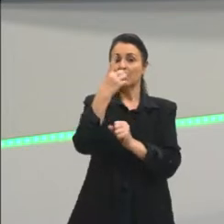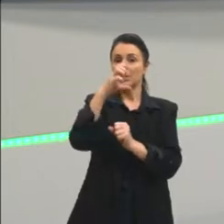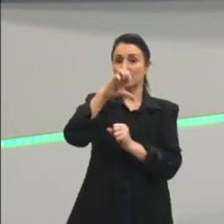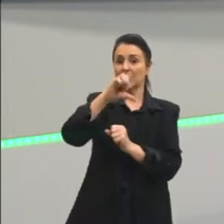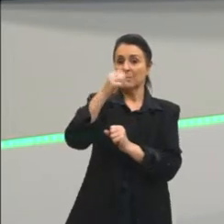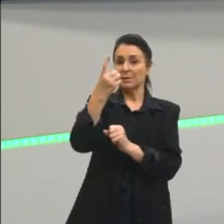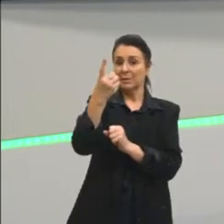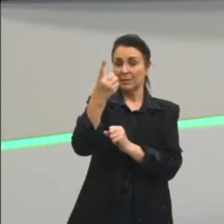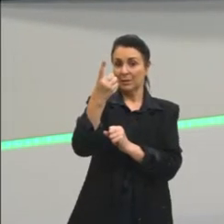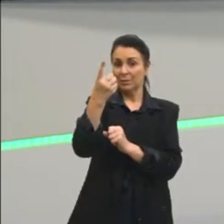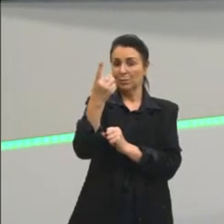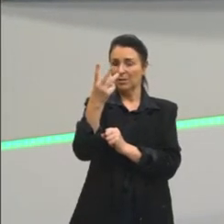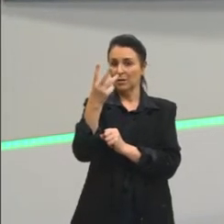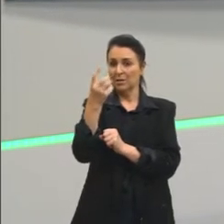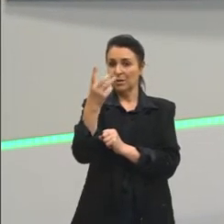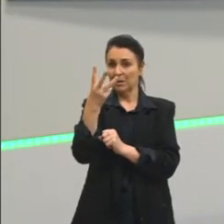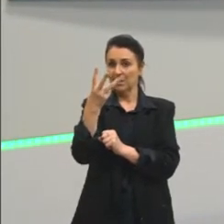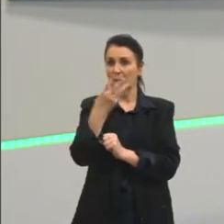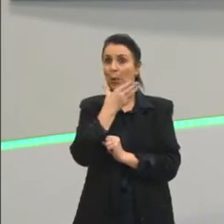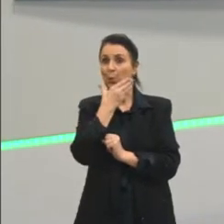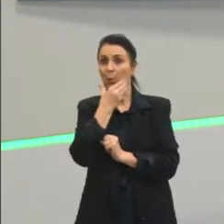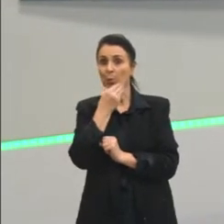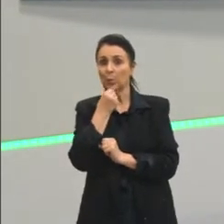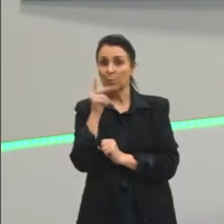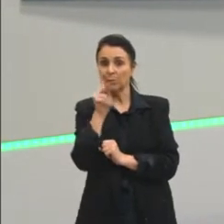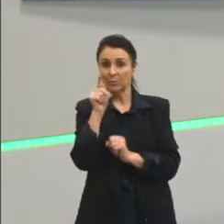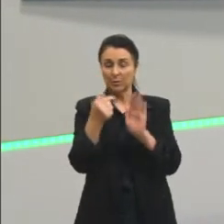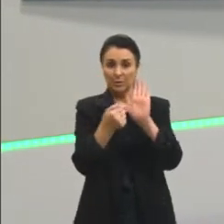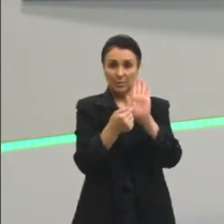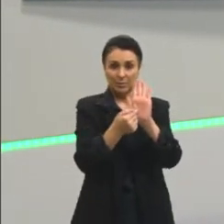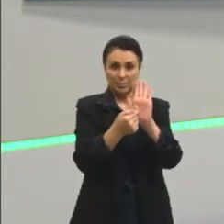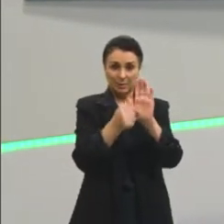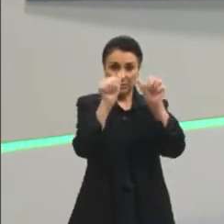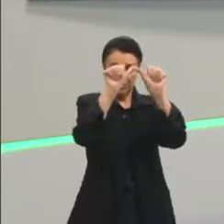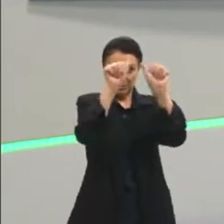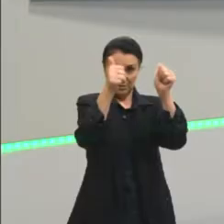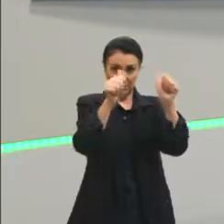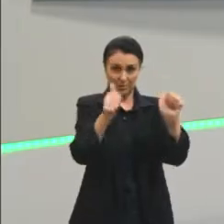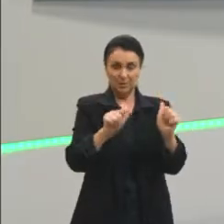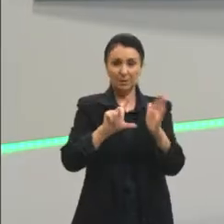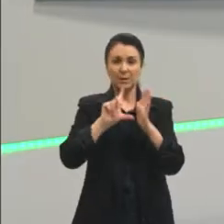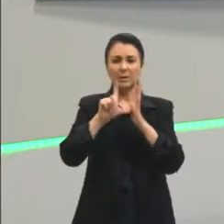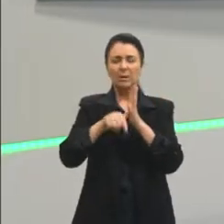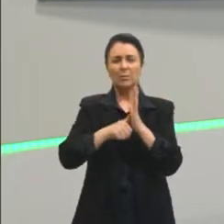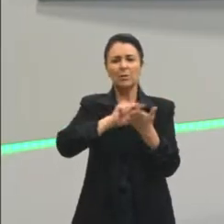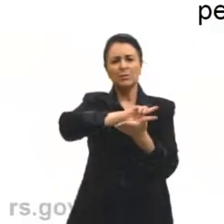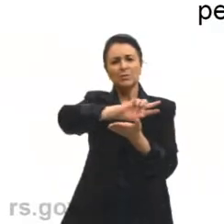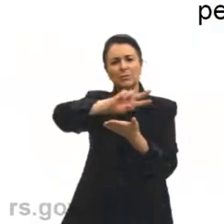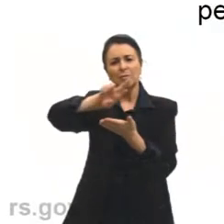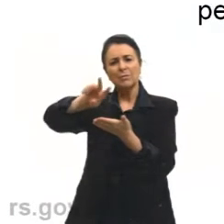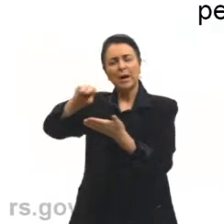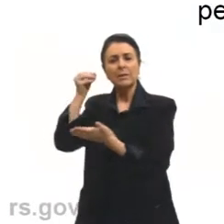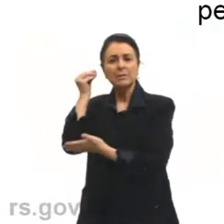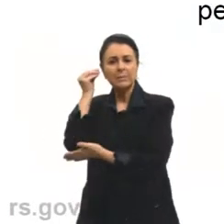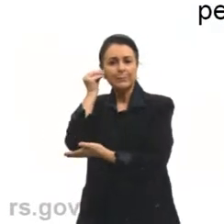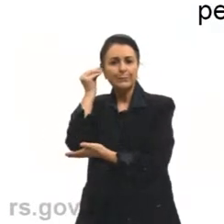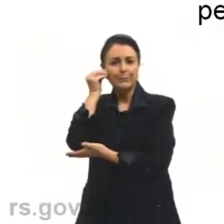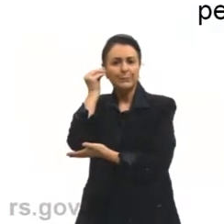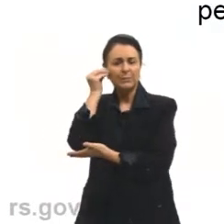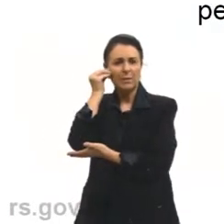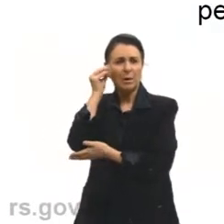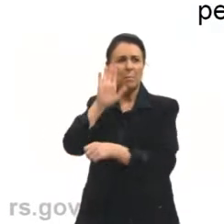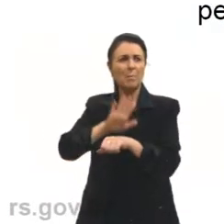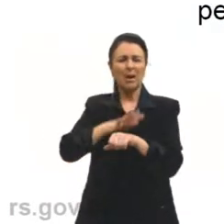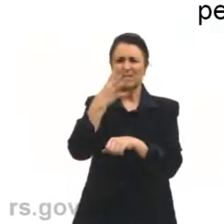através de Henry moseley nessa senhora que que após vários experimentos com